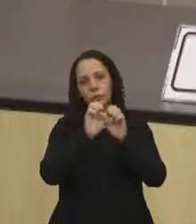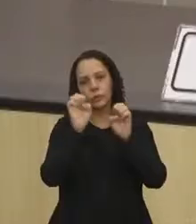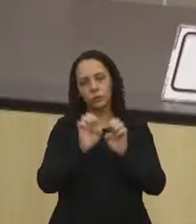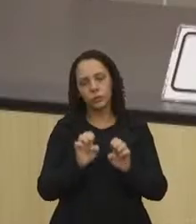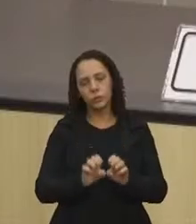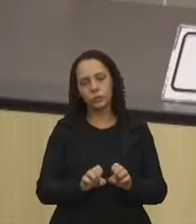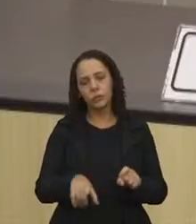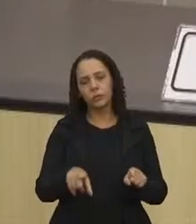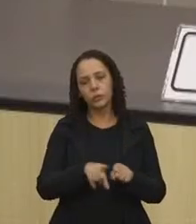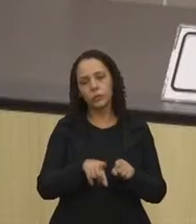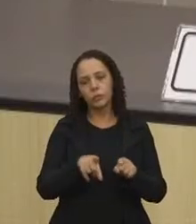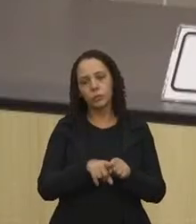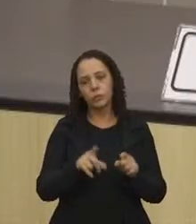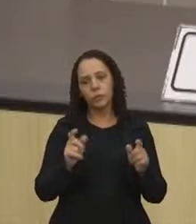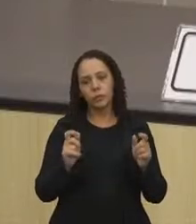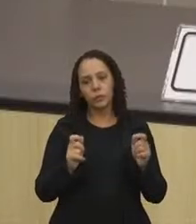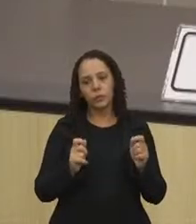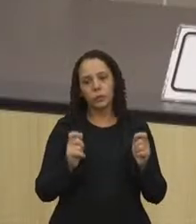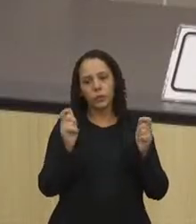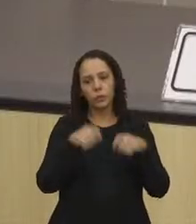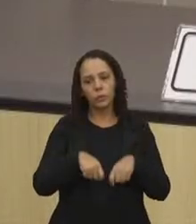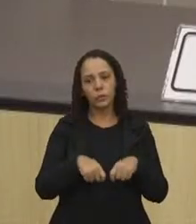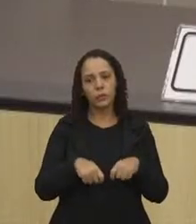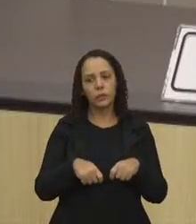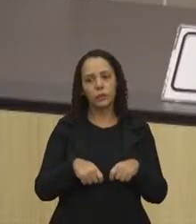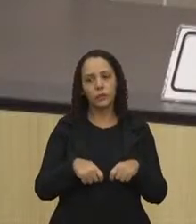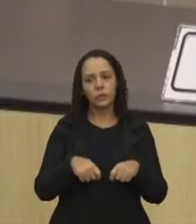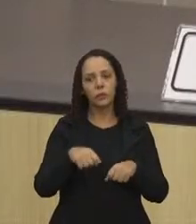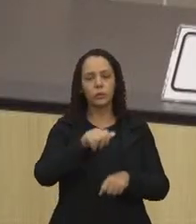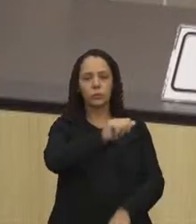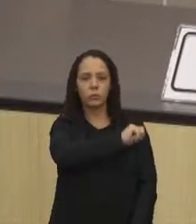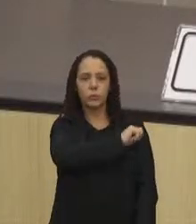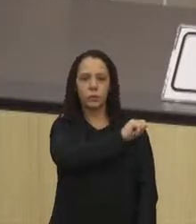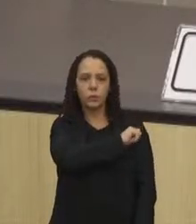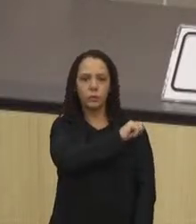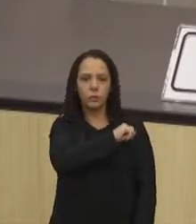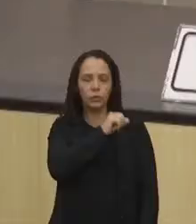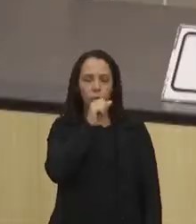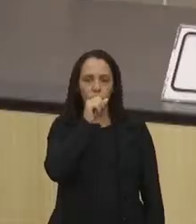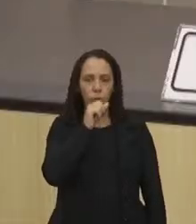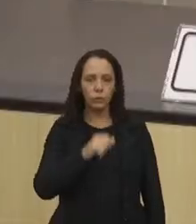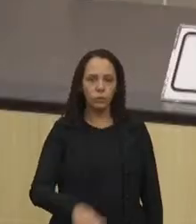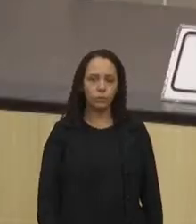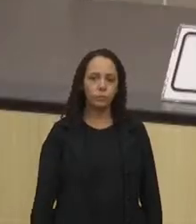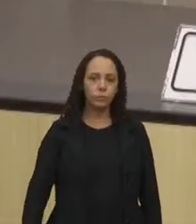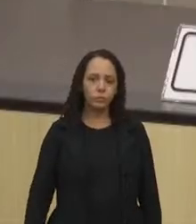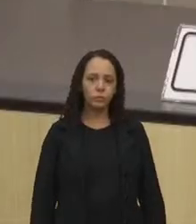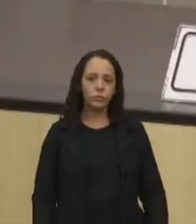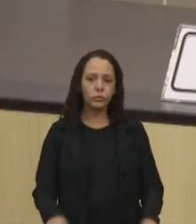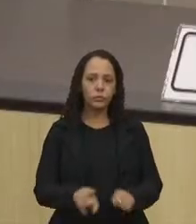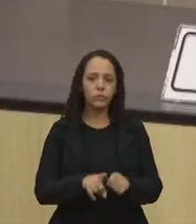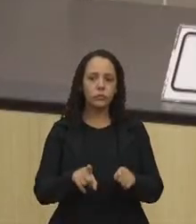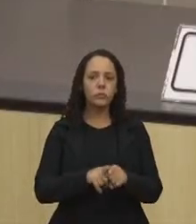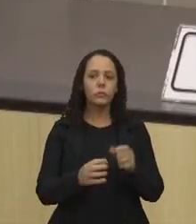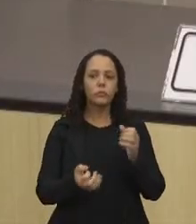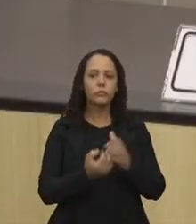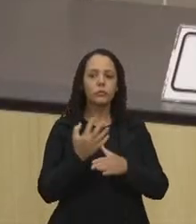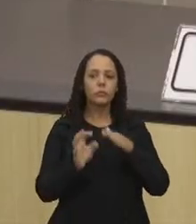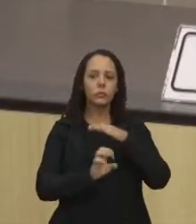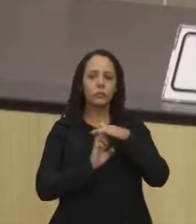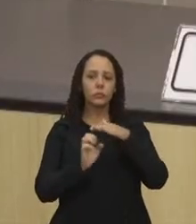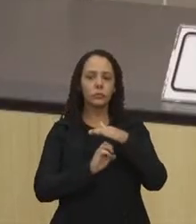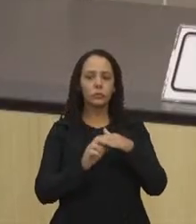melhorias para capacitação para os nossos alunos, né. A fala da questão da incubadora, que é uma possibilidade